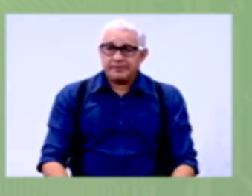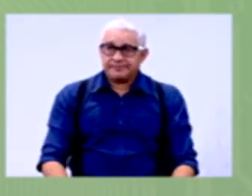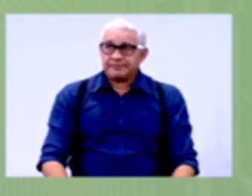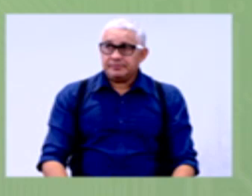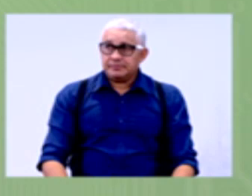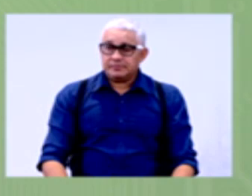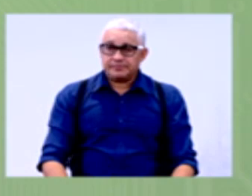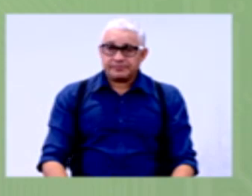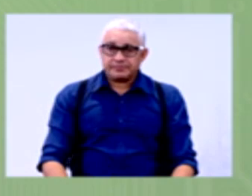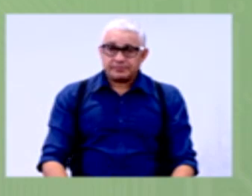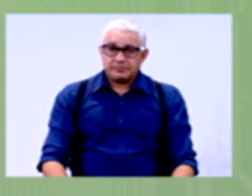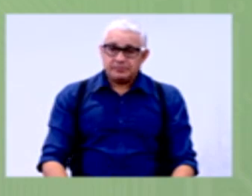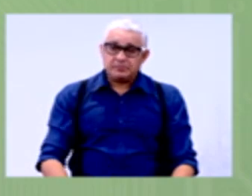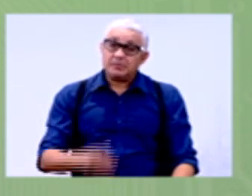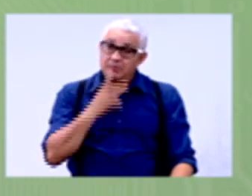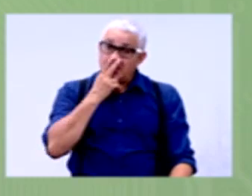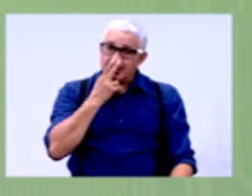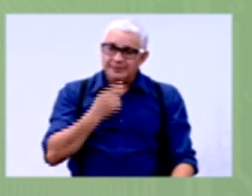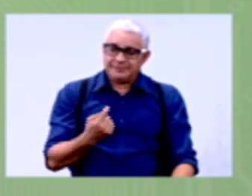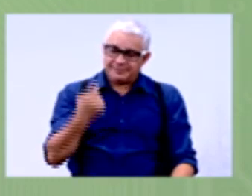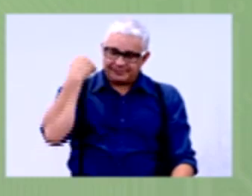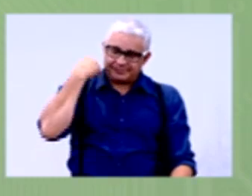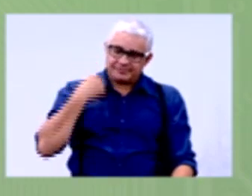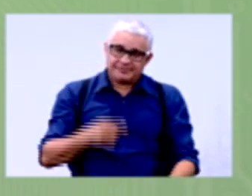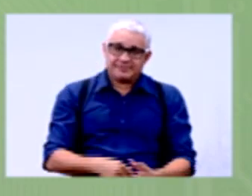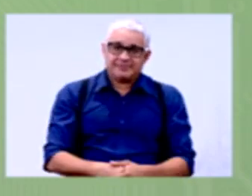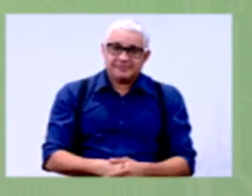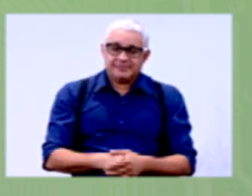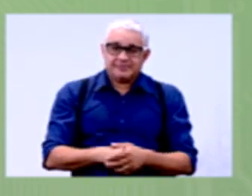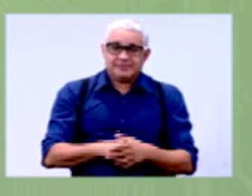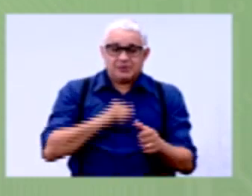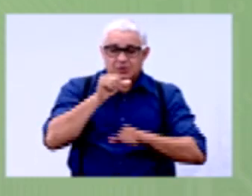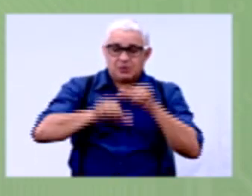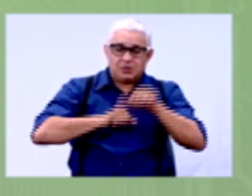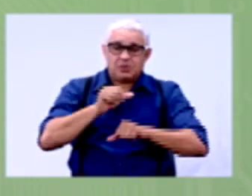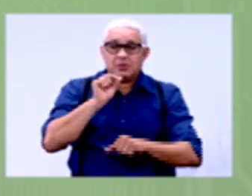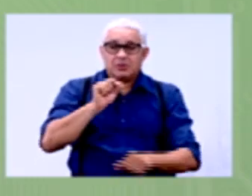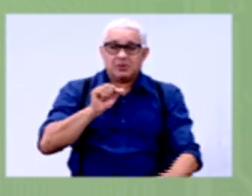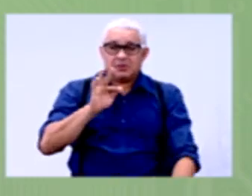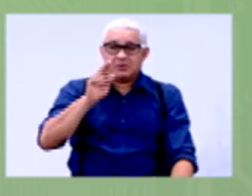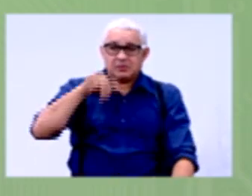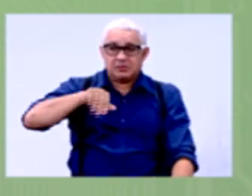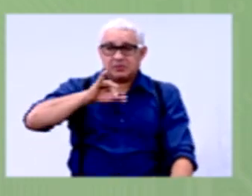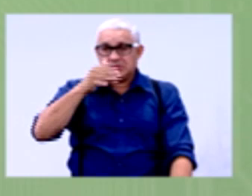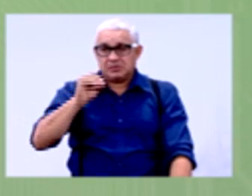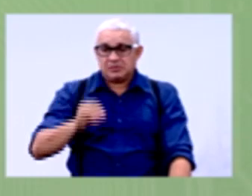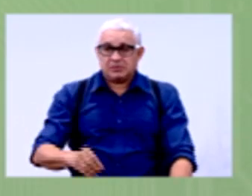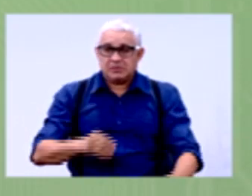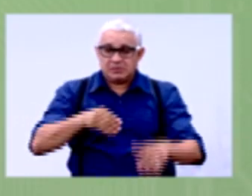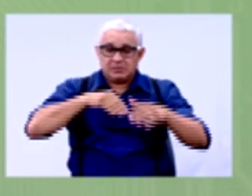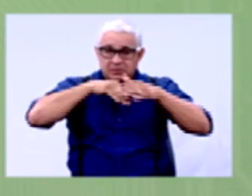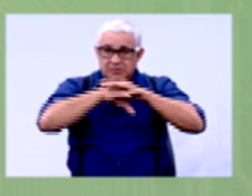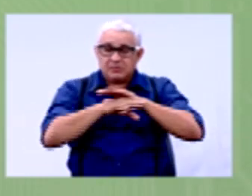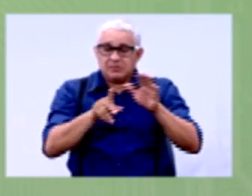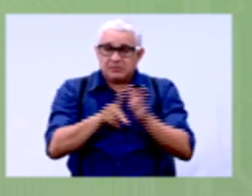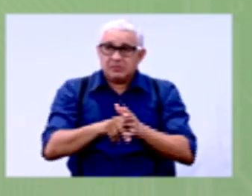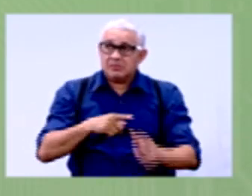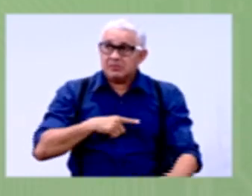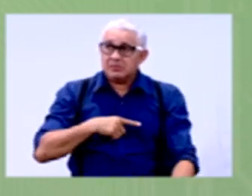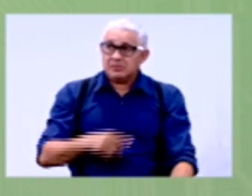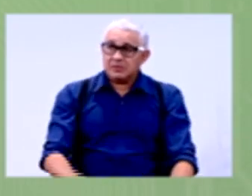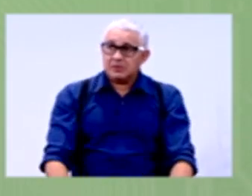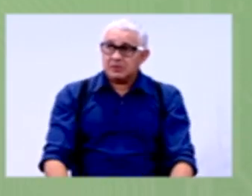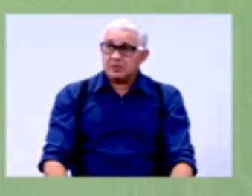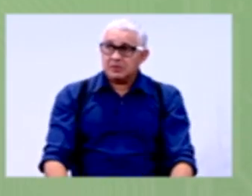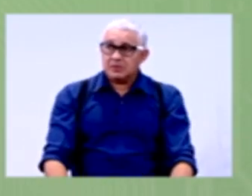exemplo é bem parecido com o que a gente viu anteriormente. O que vai mudar é a função só de armazenamento, né? Então nós temos aqui